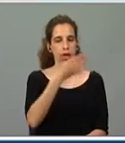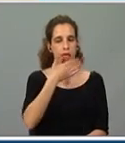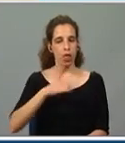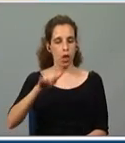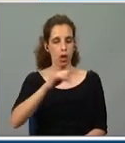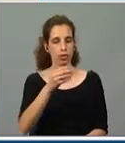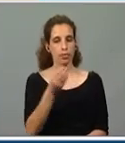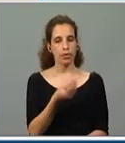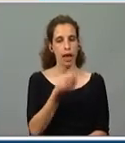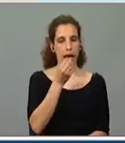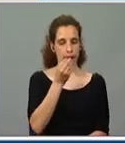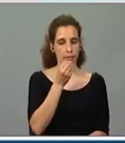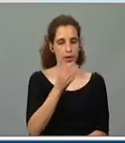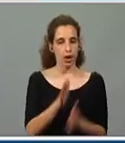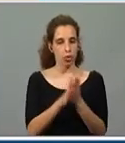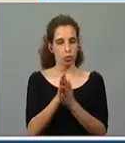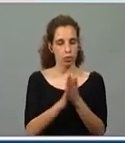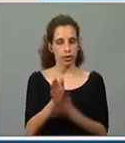usado.